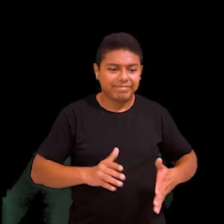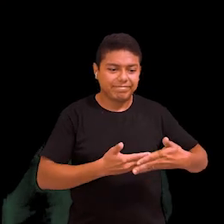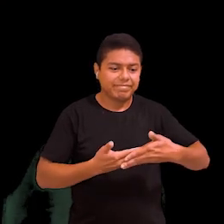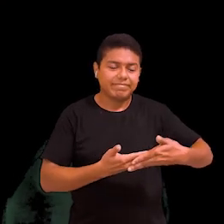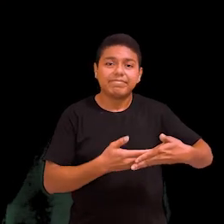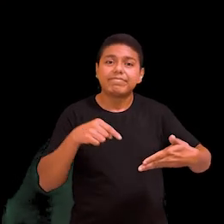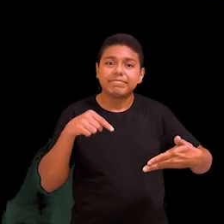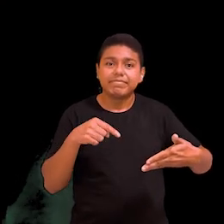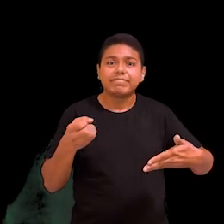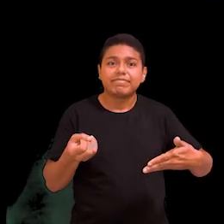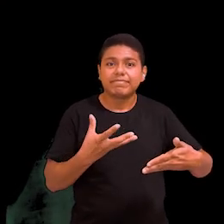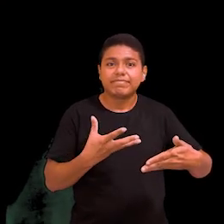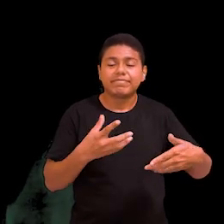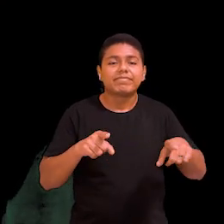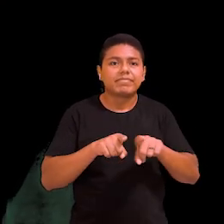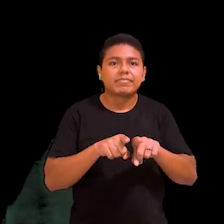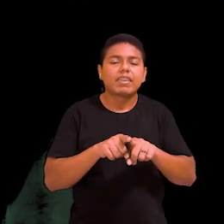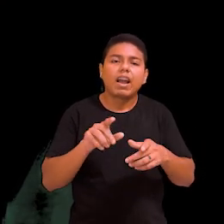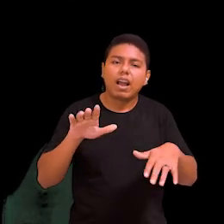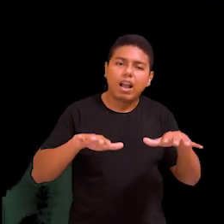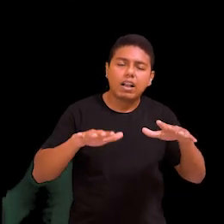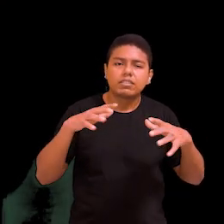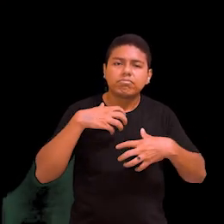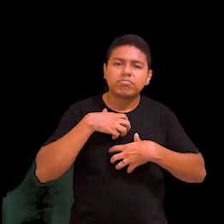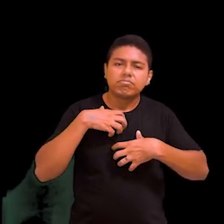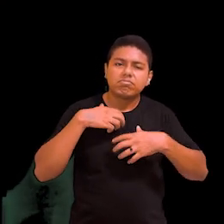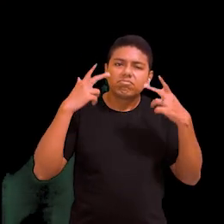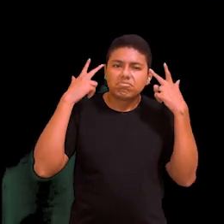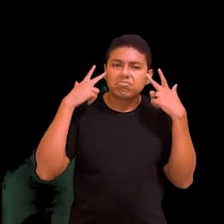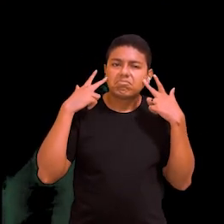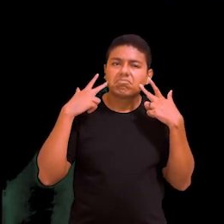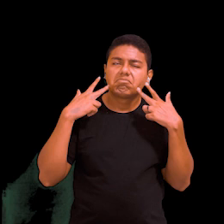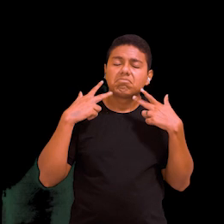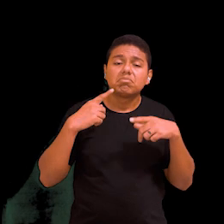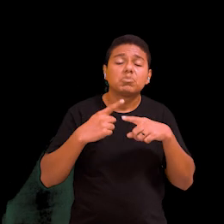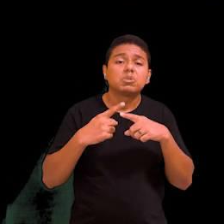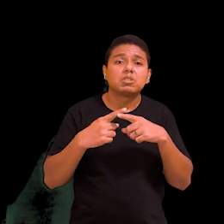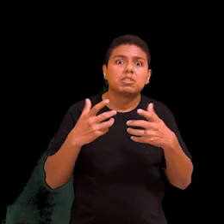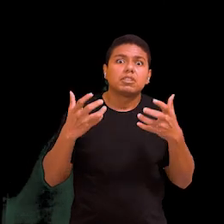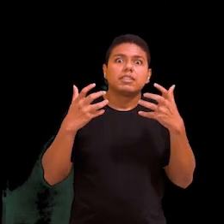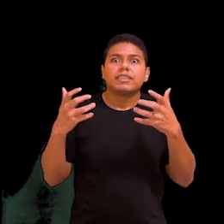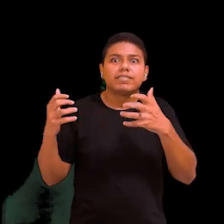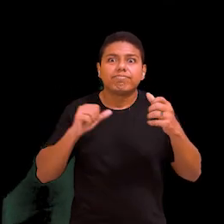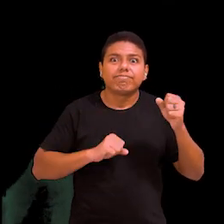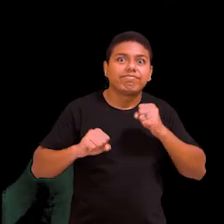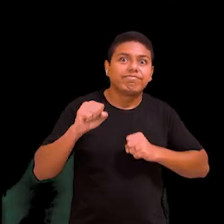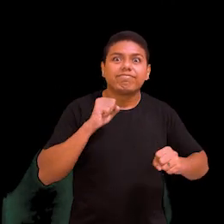ansiedade despertada com a chegada do bebê, além de eventuais frustrações devido